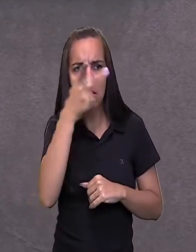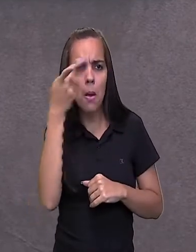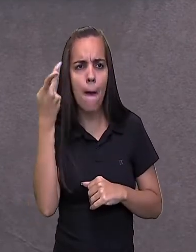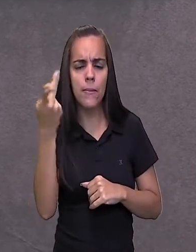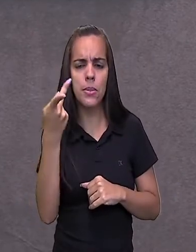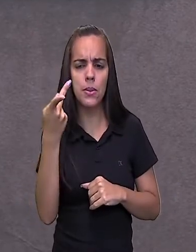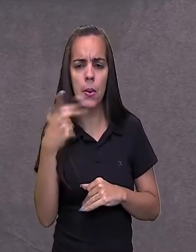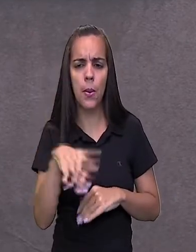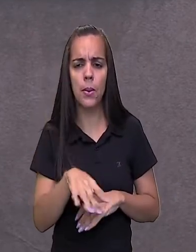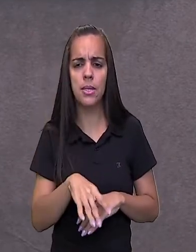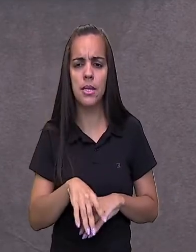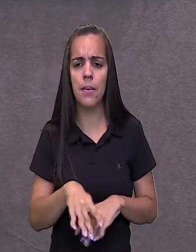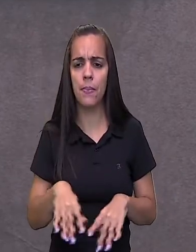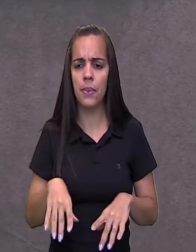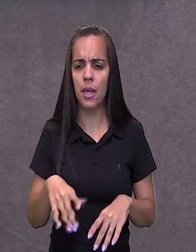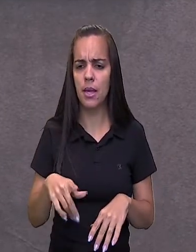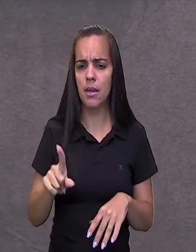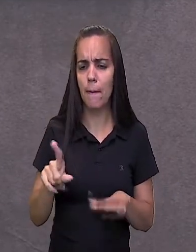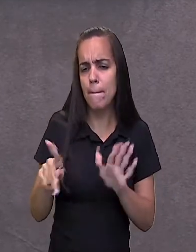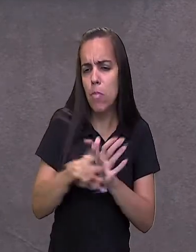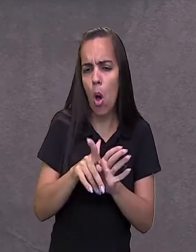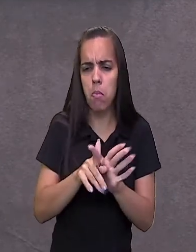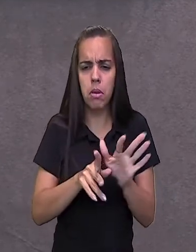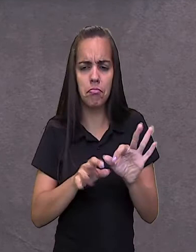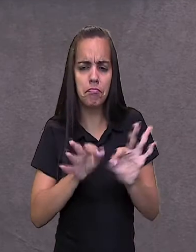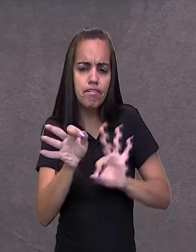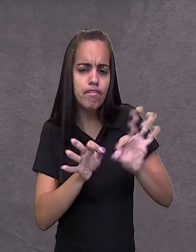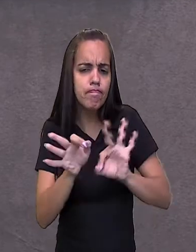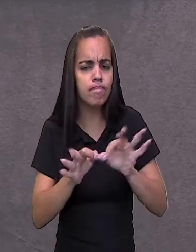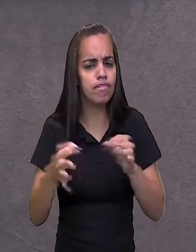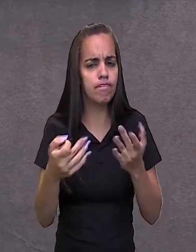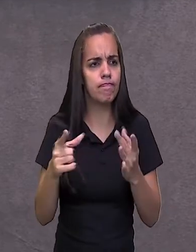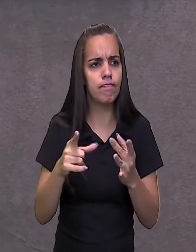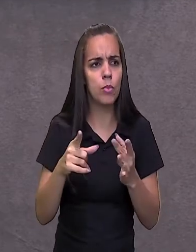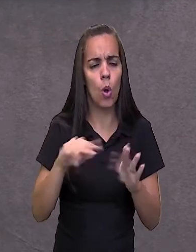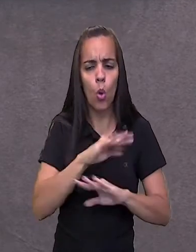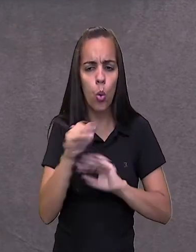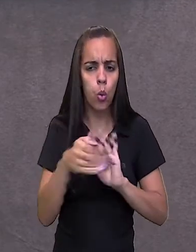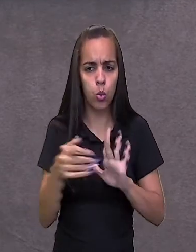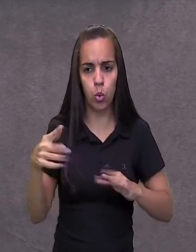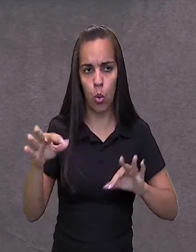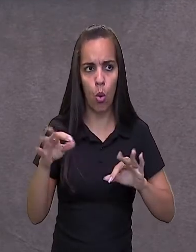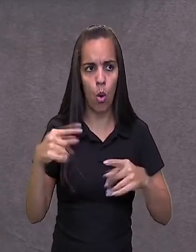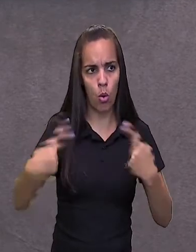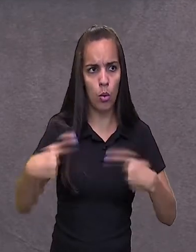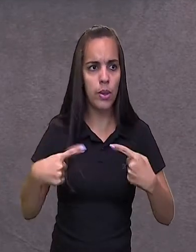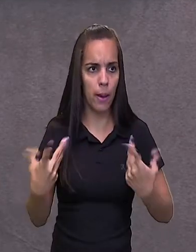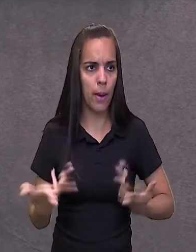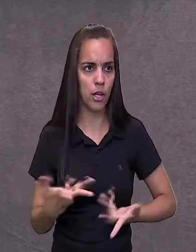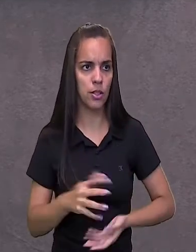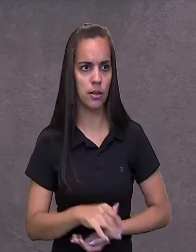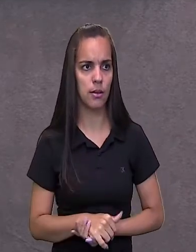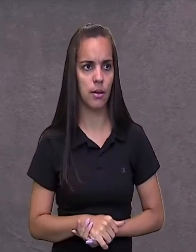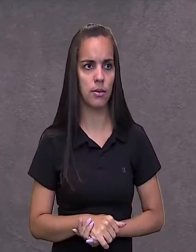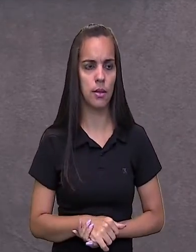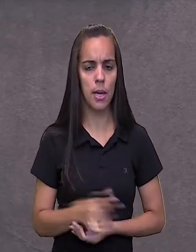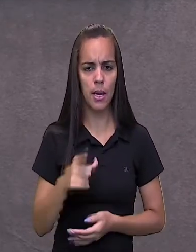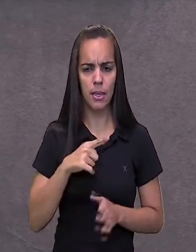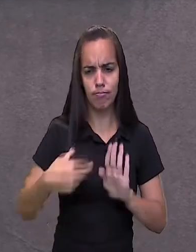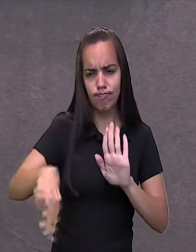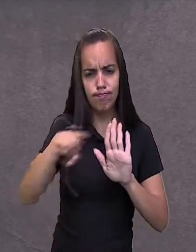nós conseguimos acompanhar um debate. O debate político ou regrado, como é conhecido também, debate